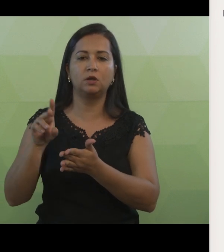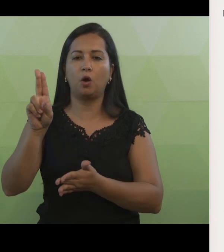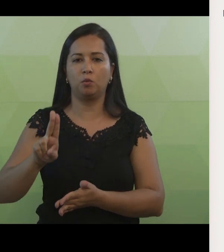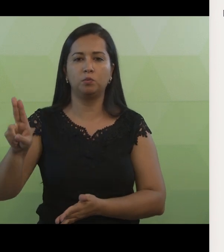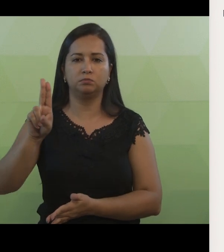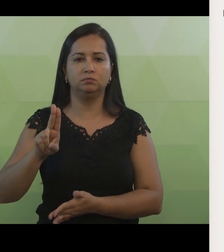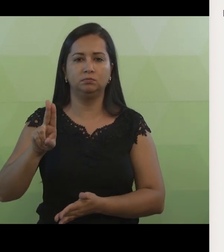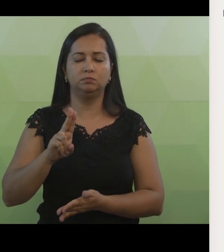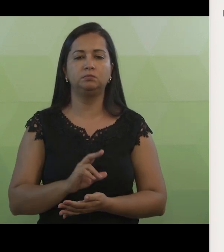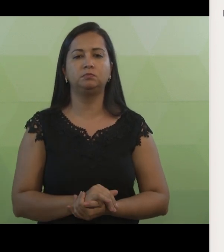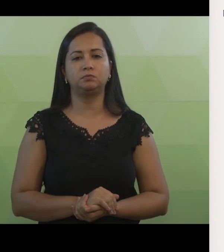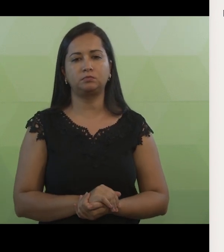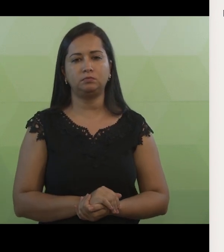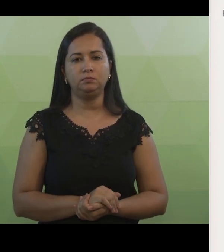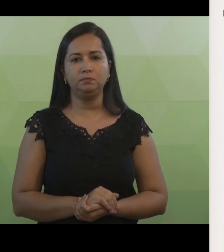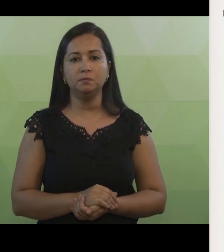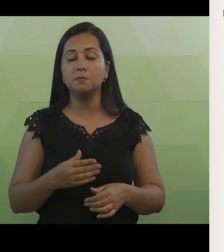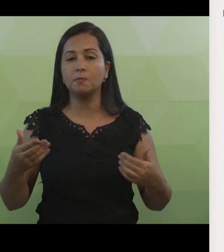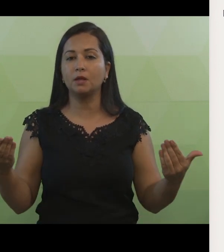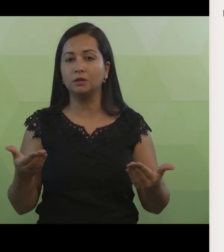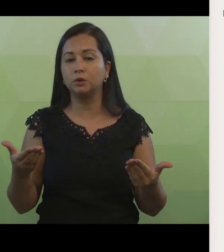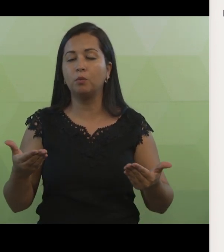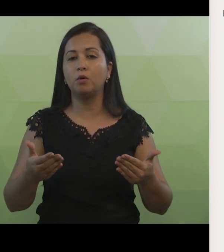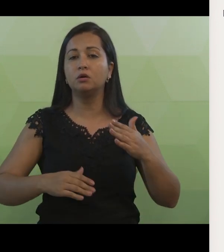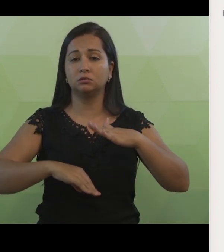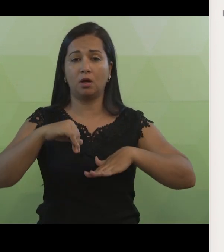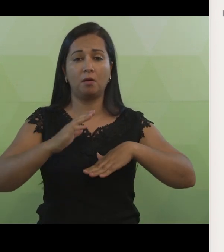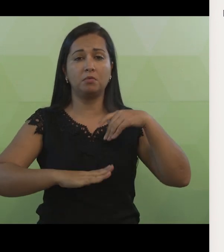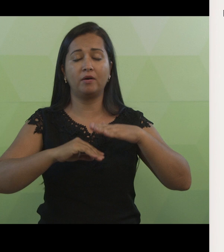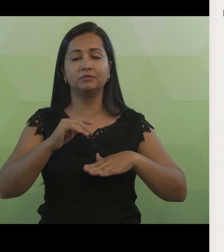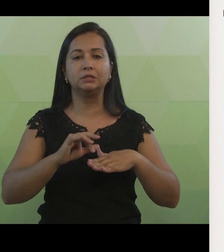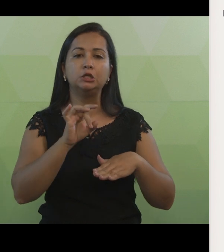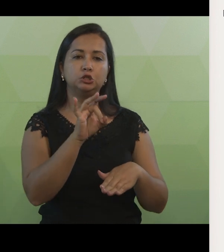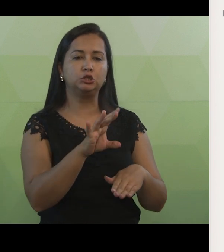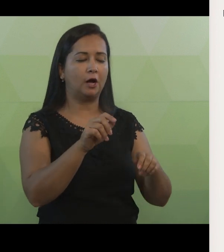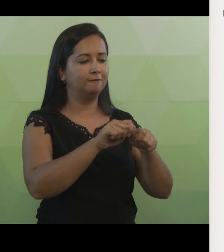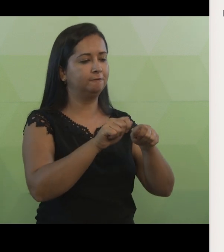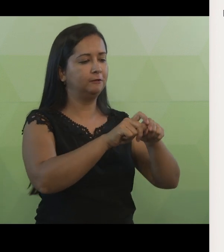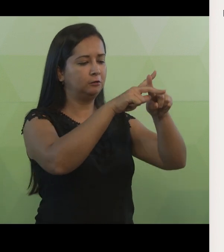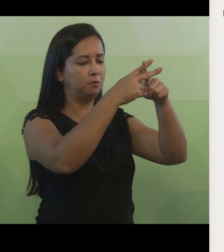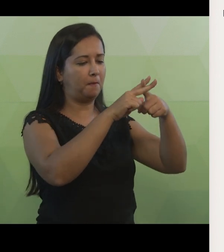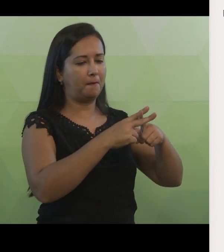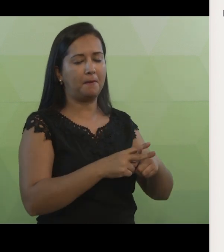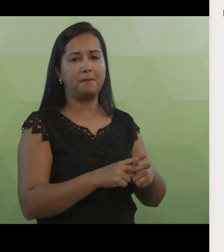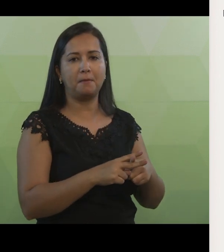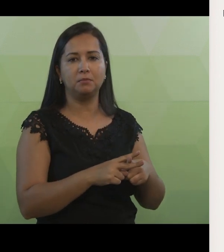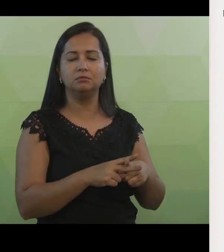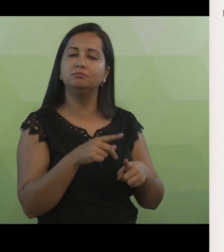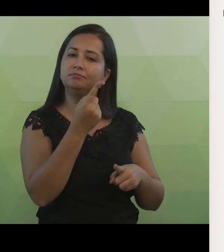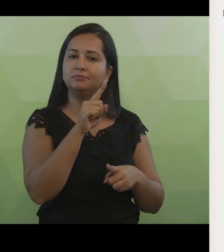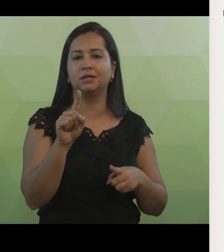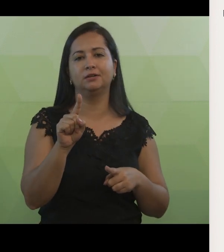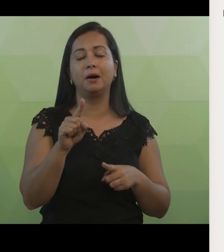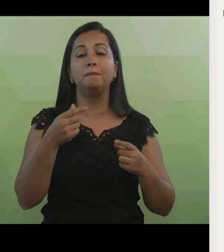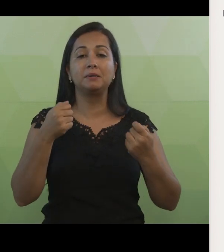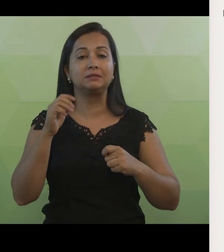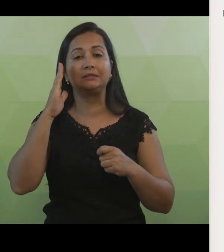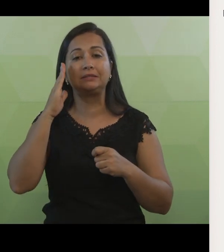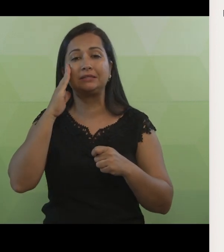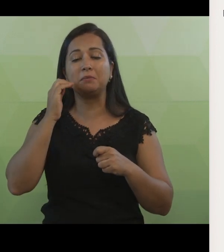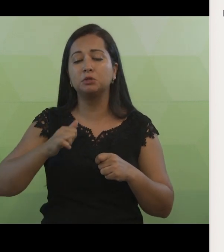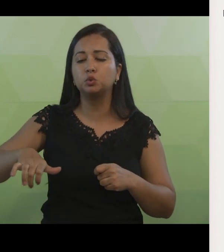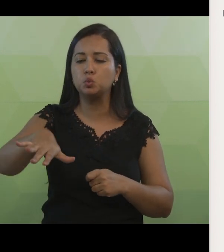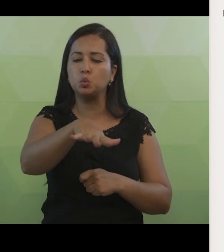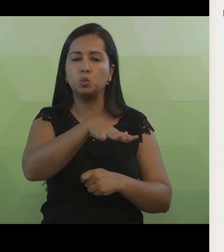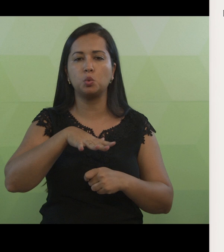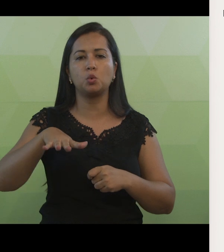ar. Então, hoje em dia, para o profissional não basta apenas programar, é necessário conhecer quais recursos e serviços necessários para pôr no ar